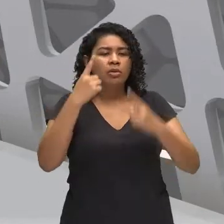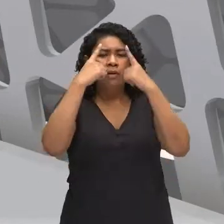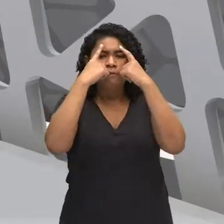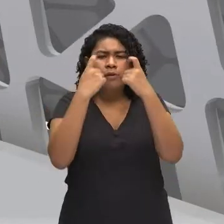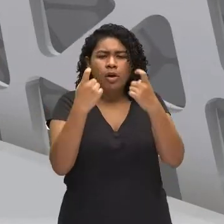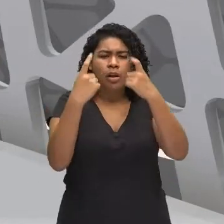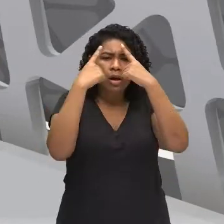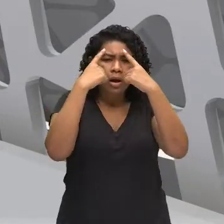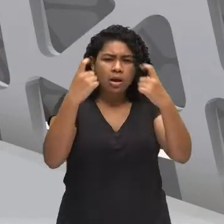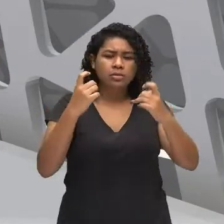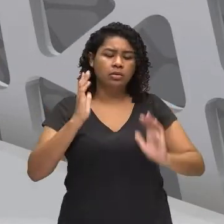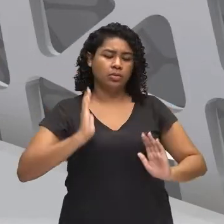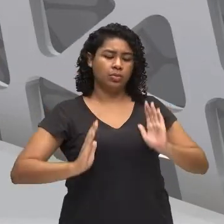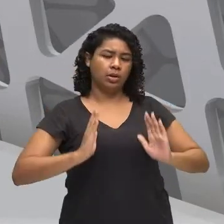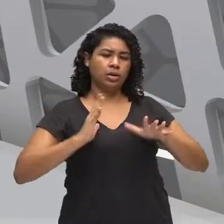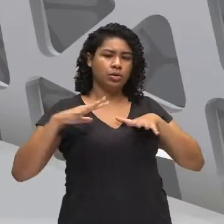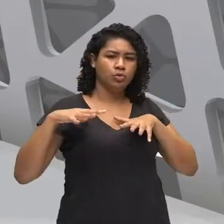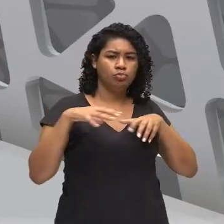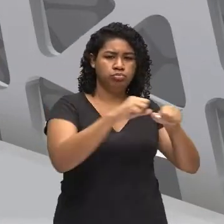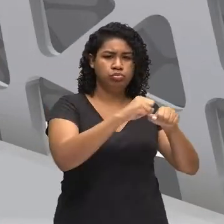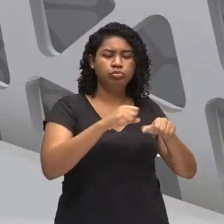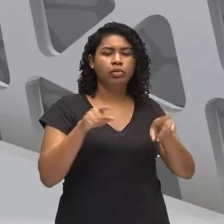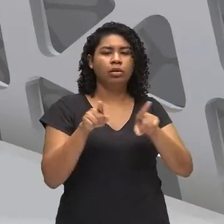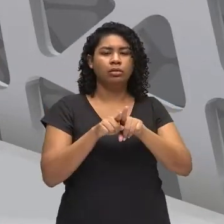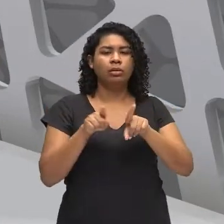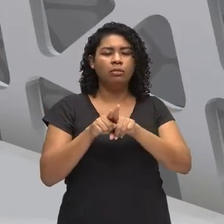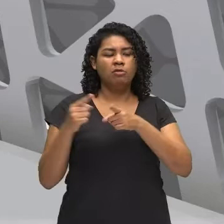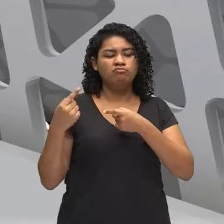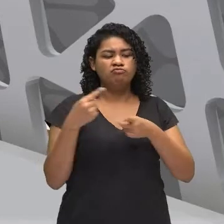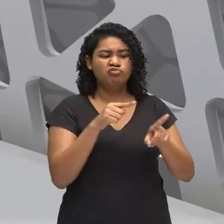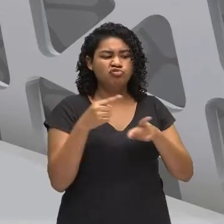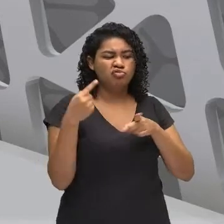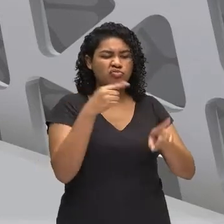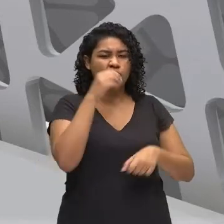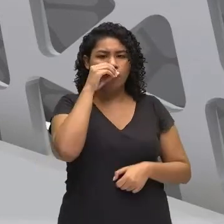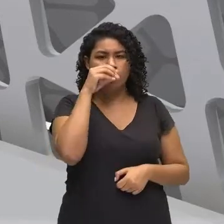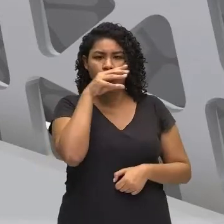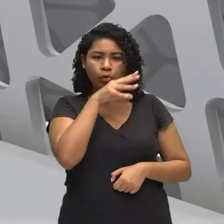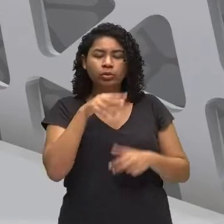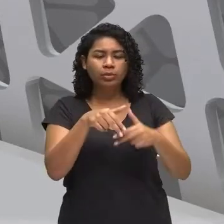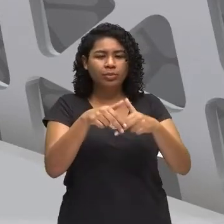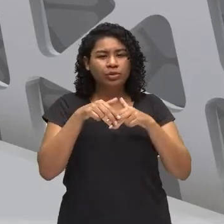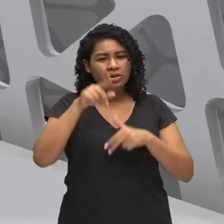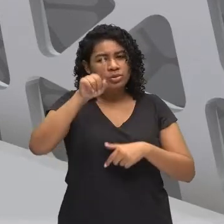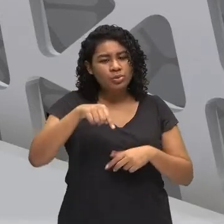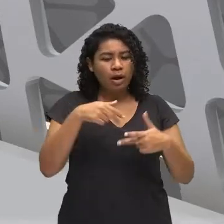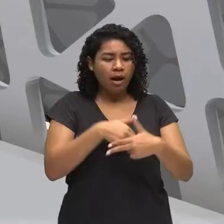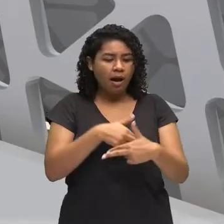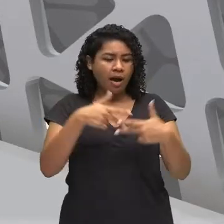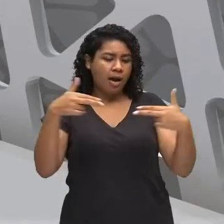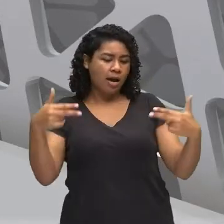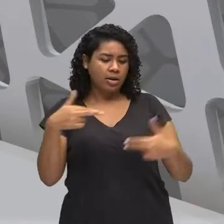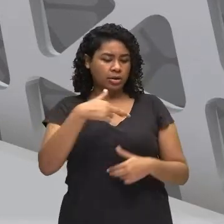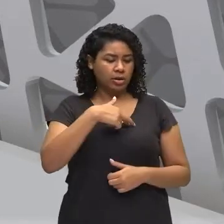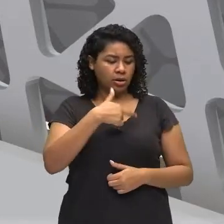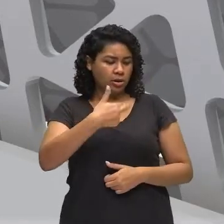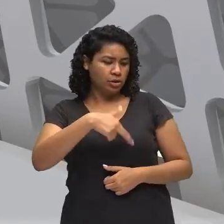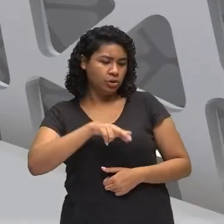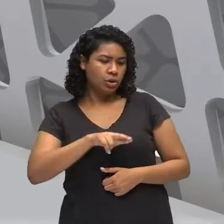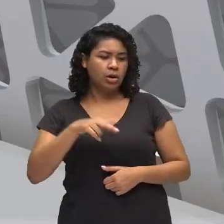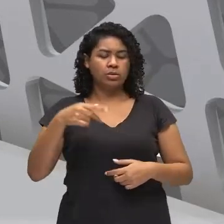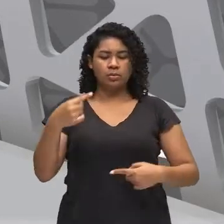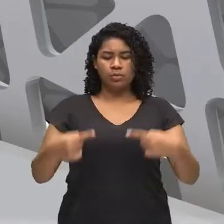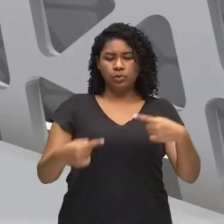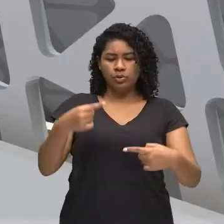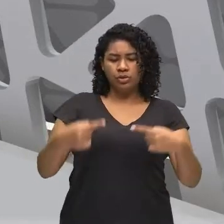a colonização, nós estamos falando do processo de composição étnica, cultural, religiosa, política